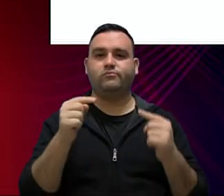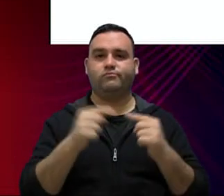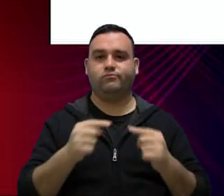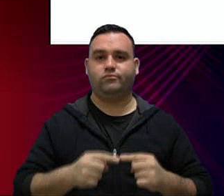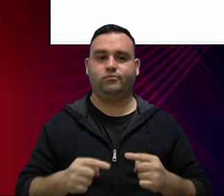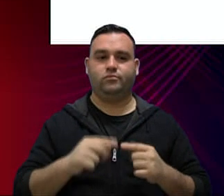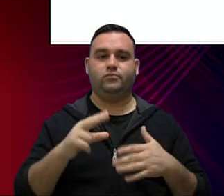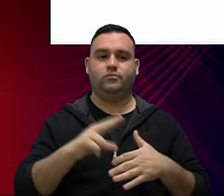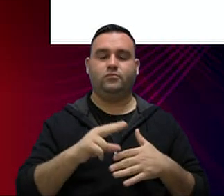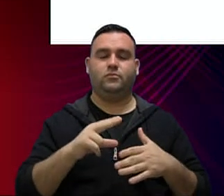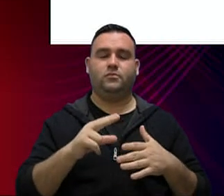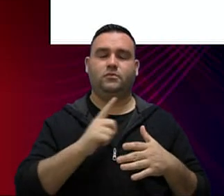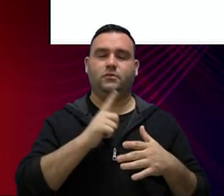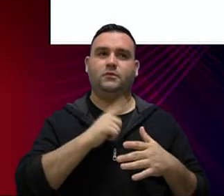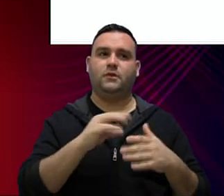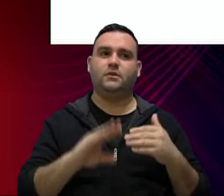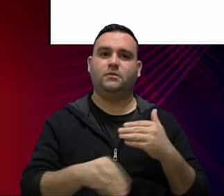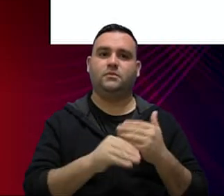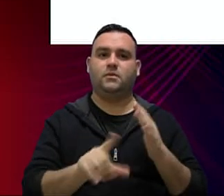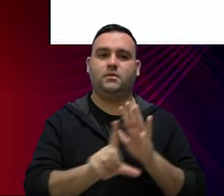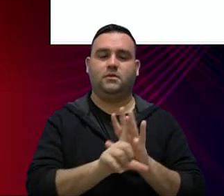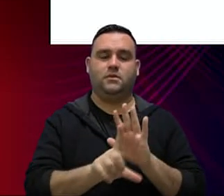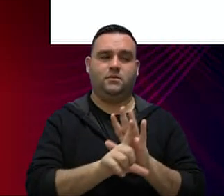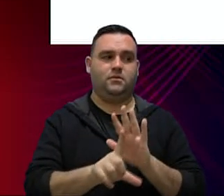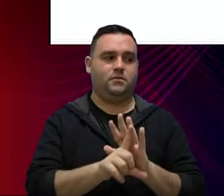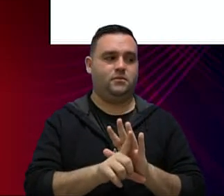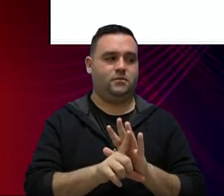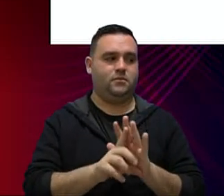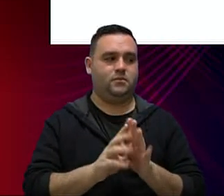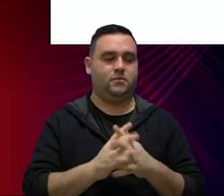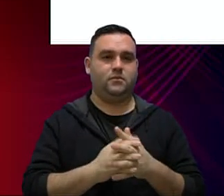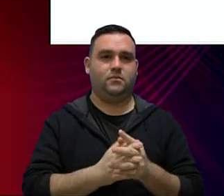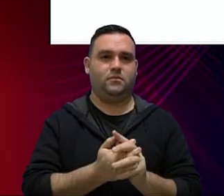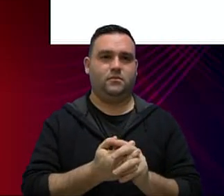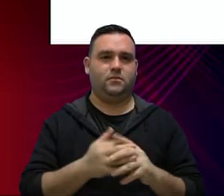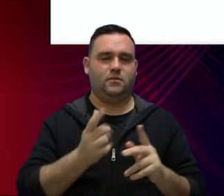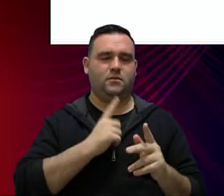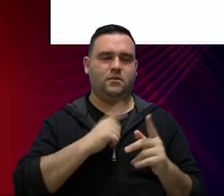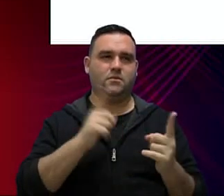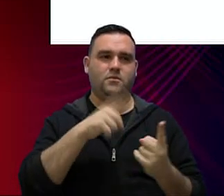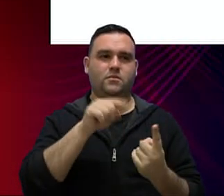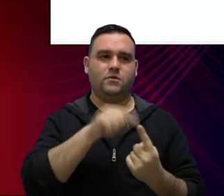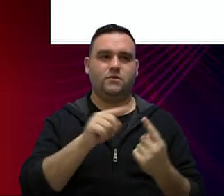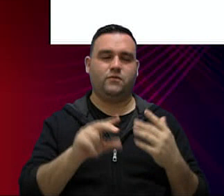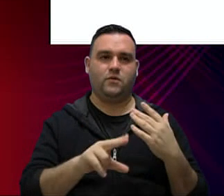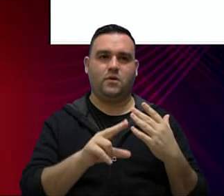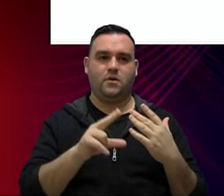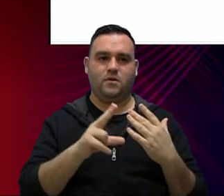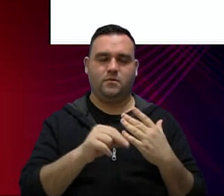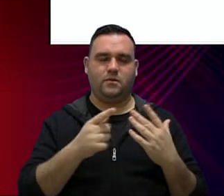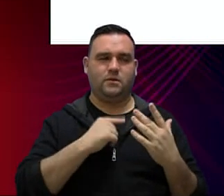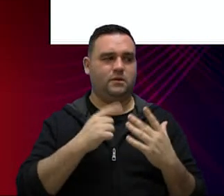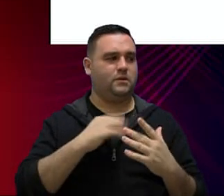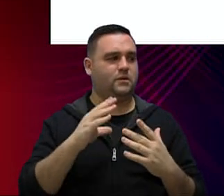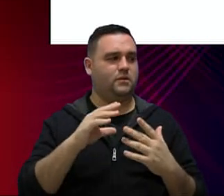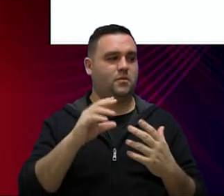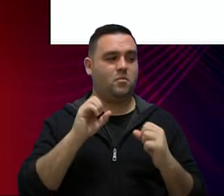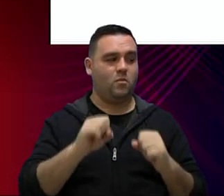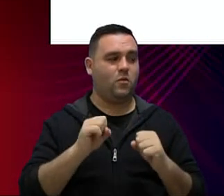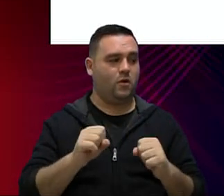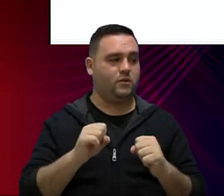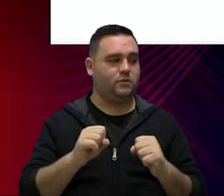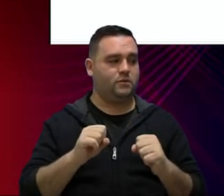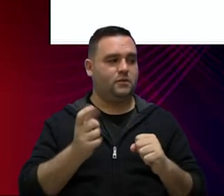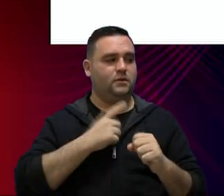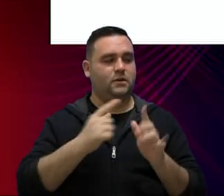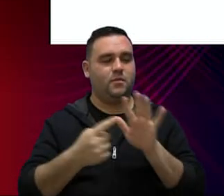no anexo de metas fiscais integrantes desta lei é desdobrado em parágrafo único as metas fiscais estabelecidos no anexo ii deste capítulo poderão